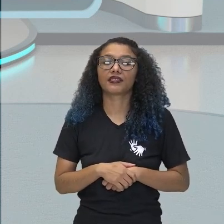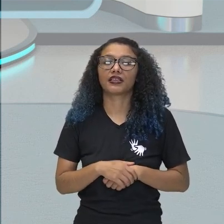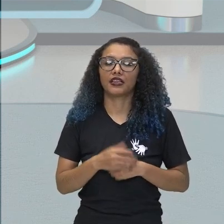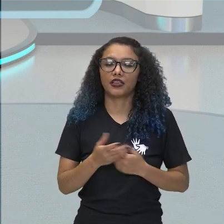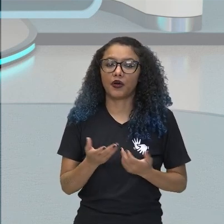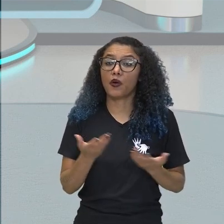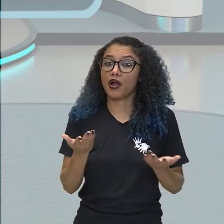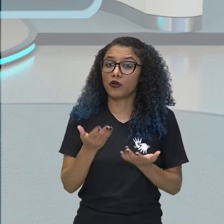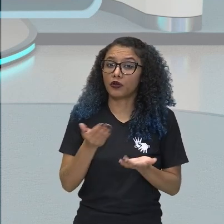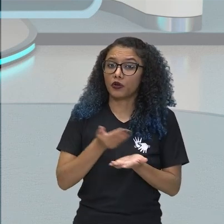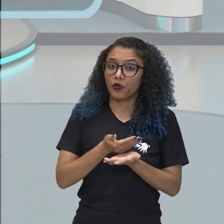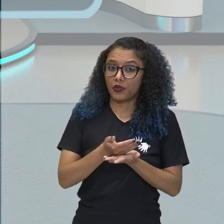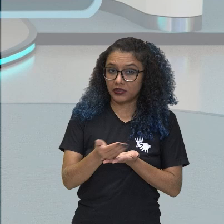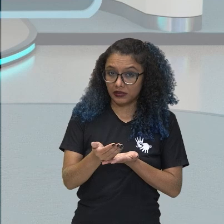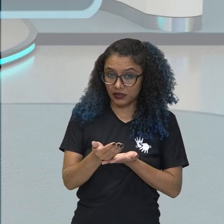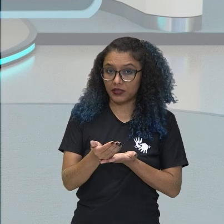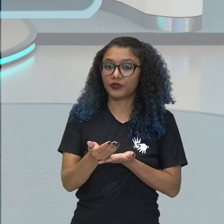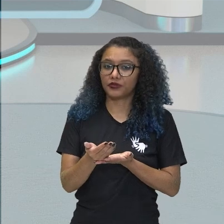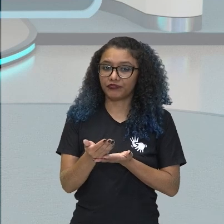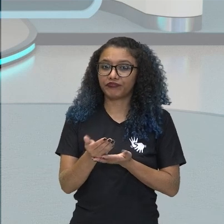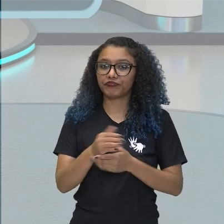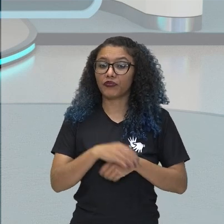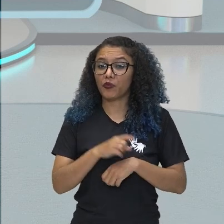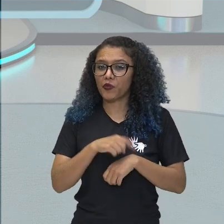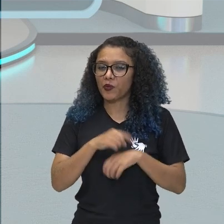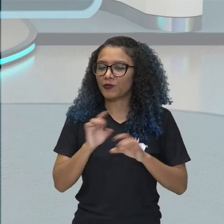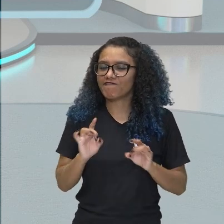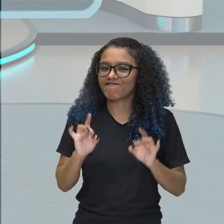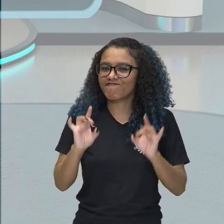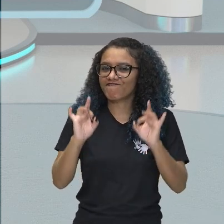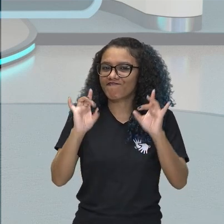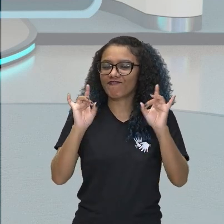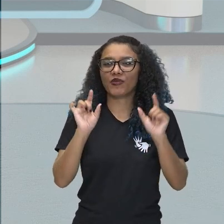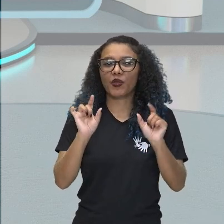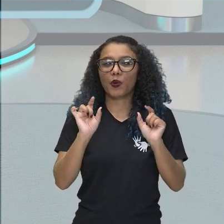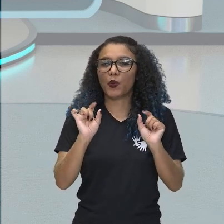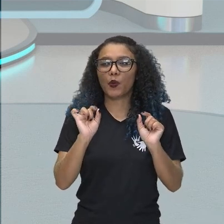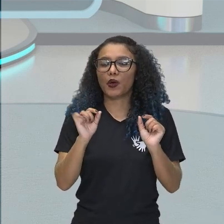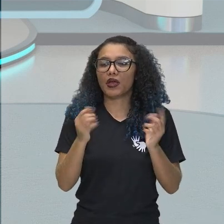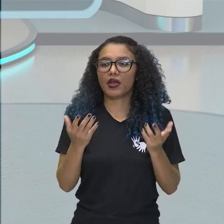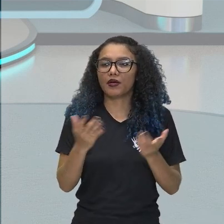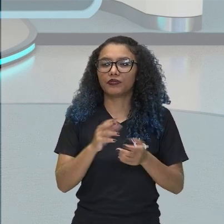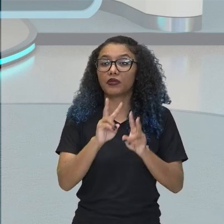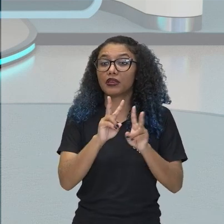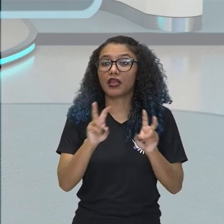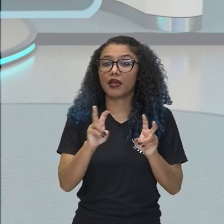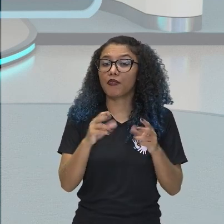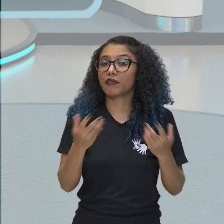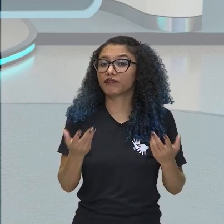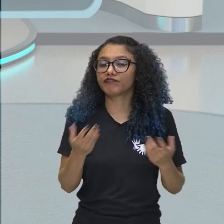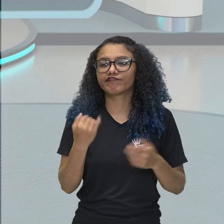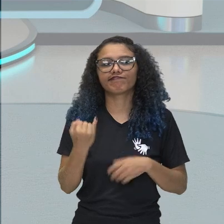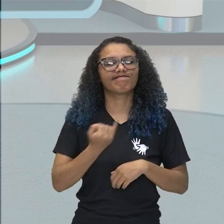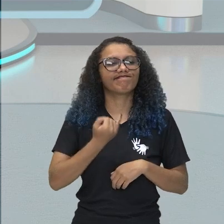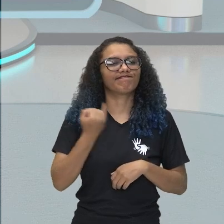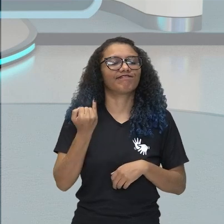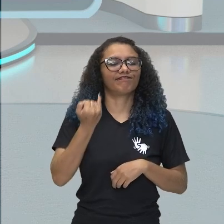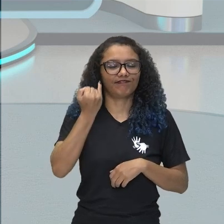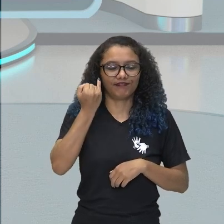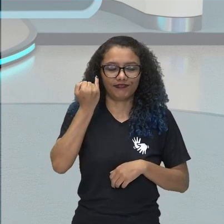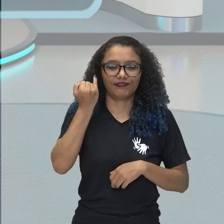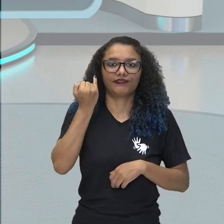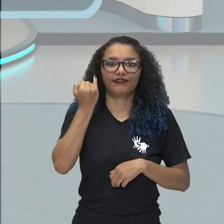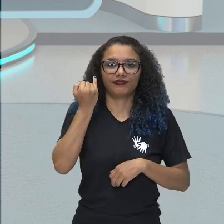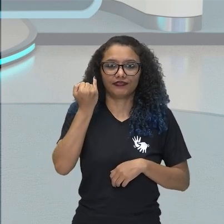momento muy especial con vosotros. La clase de hoy, un contenido muy importante,